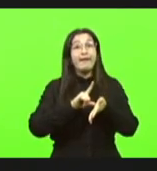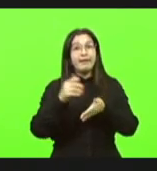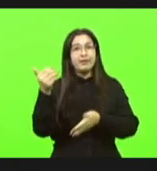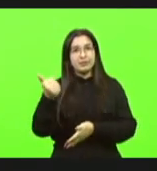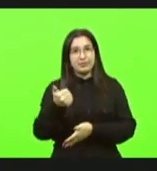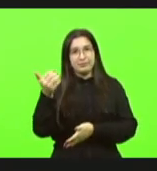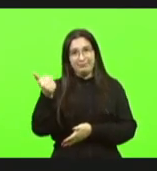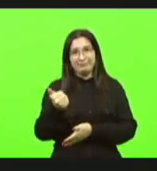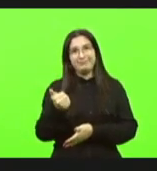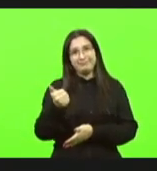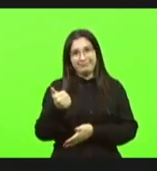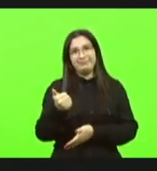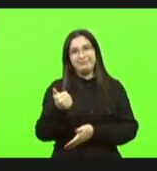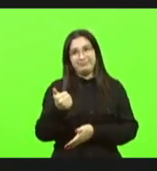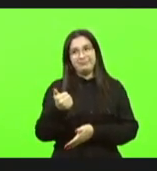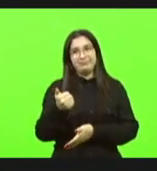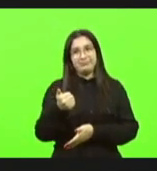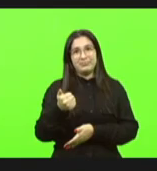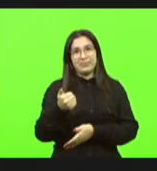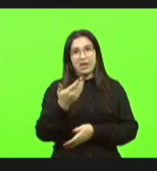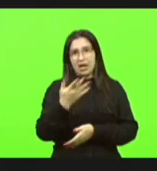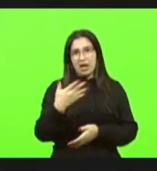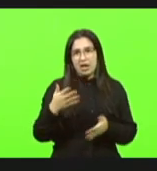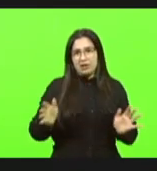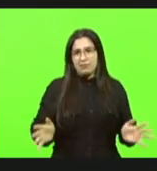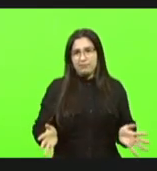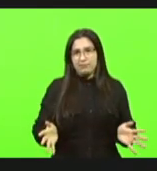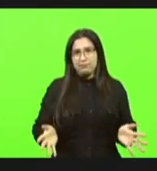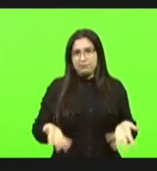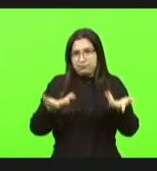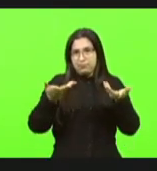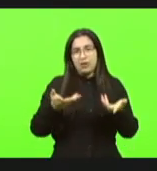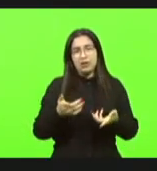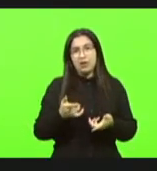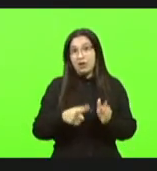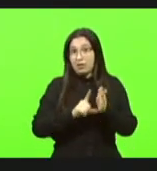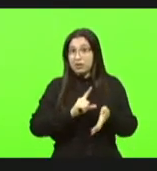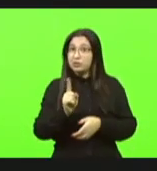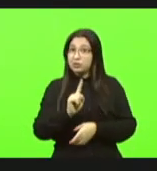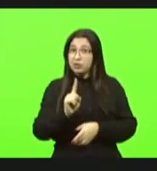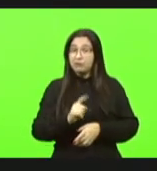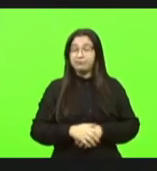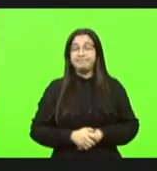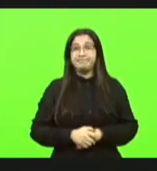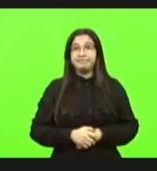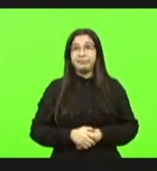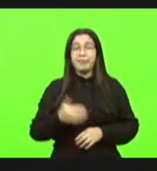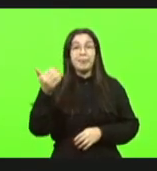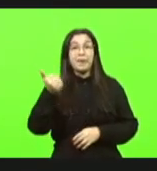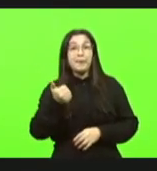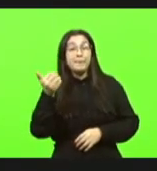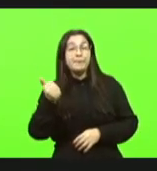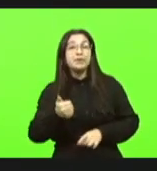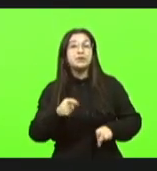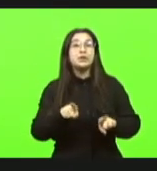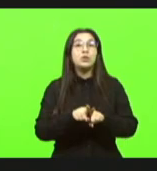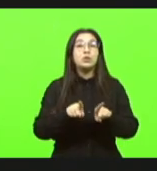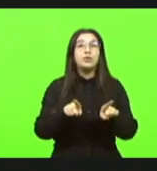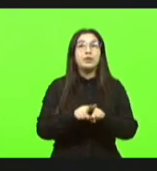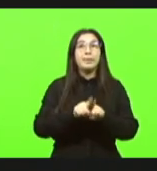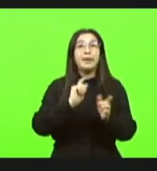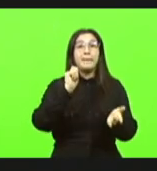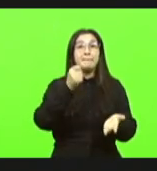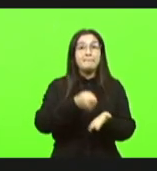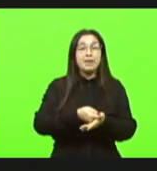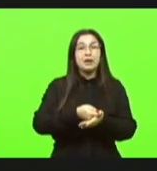processo de aposentadoria aposentadoria ninguém é promovido depois de aposentado sempre foi falar lá de pensões também que poderia são pensões